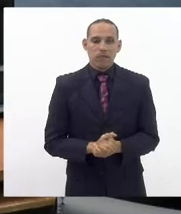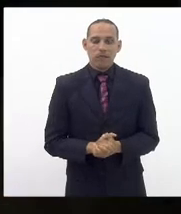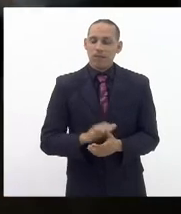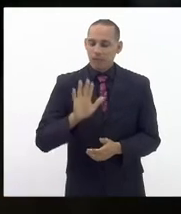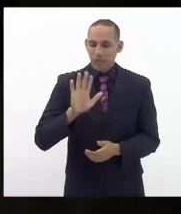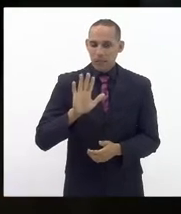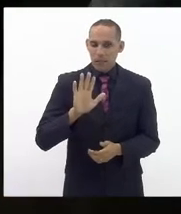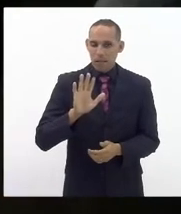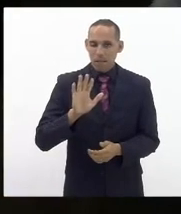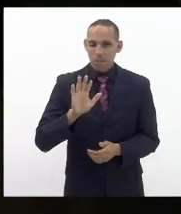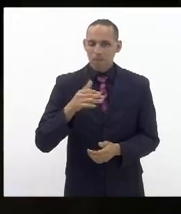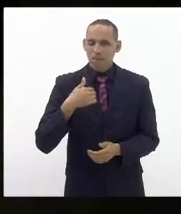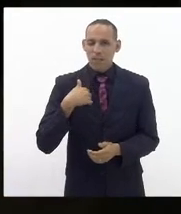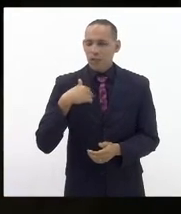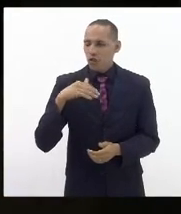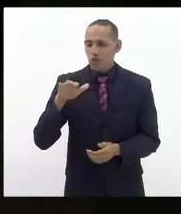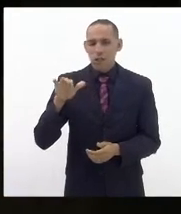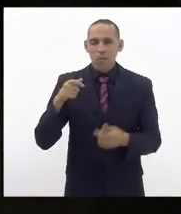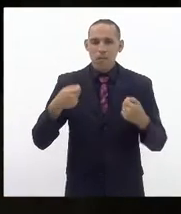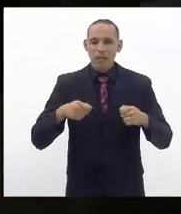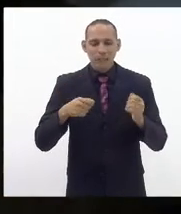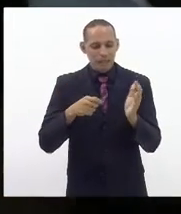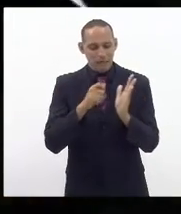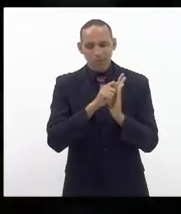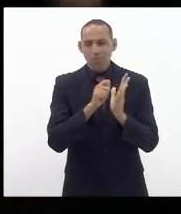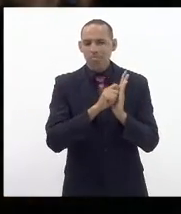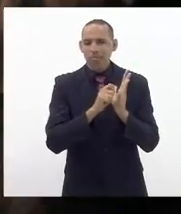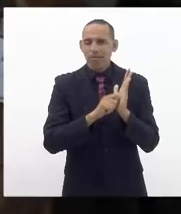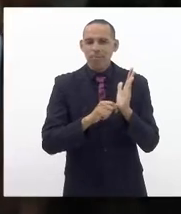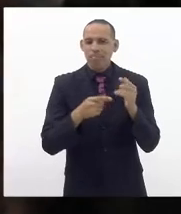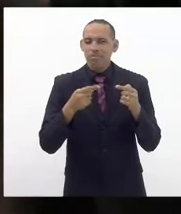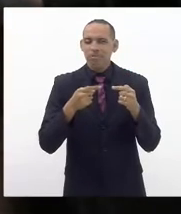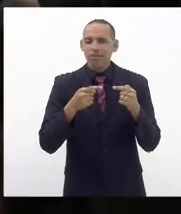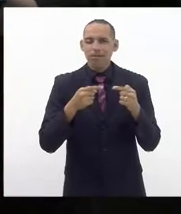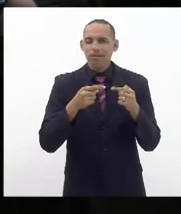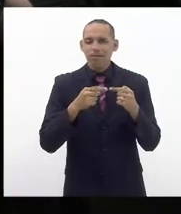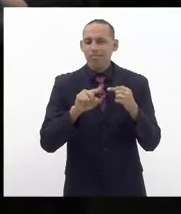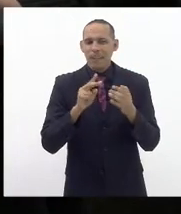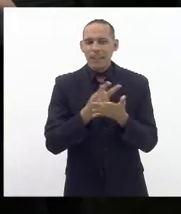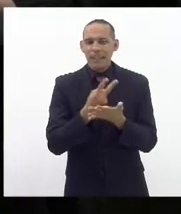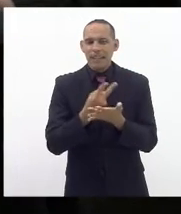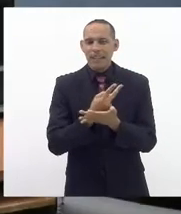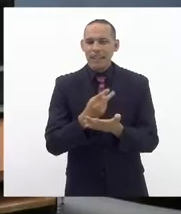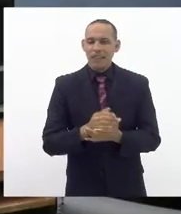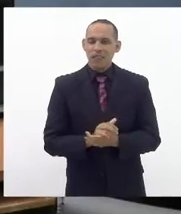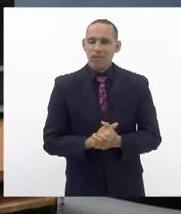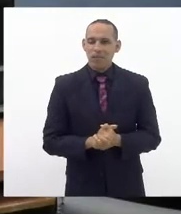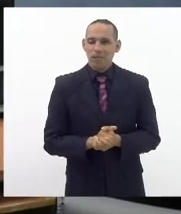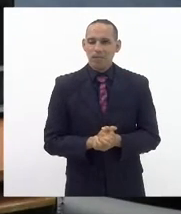Olha só, eu tenho que chamar aqui que essa redação não está correta.